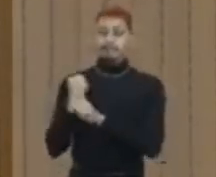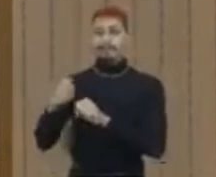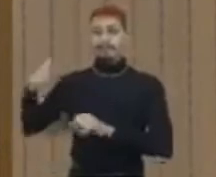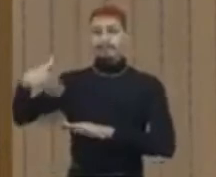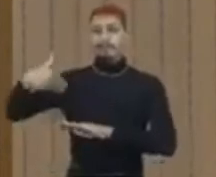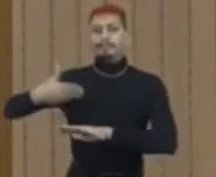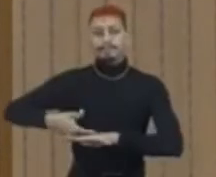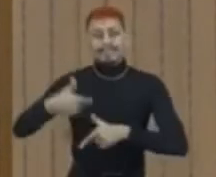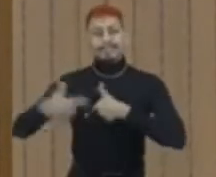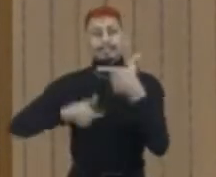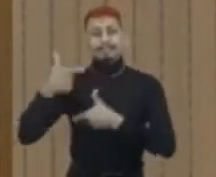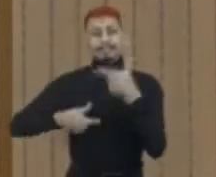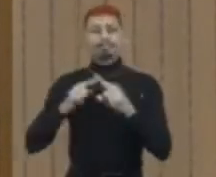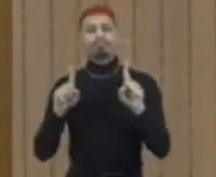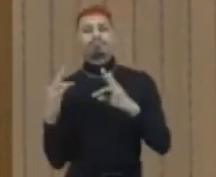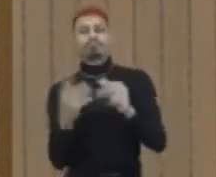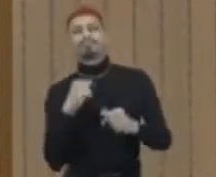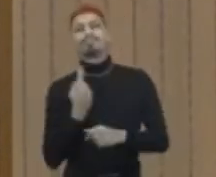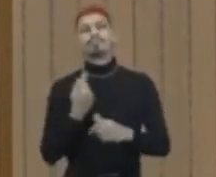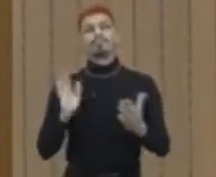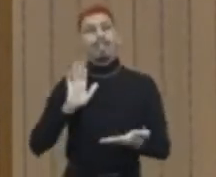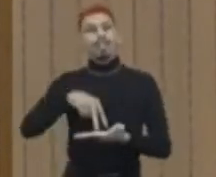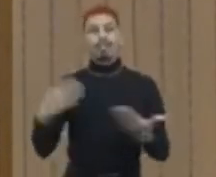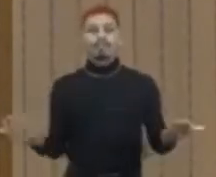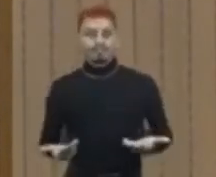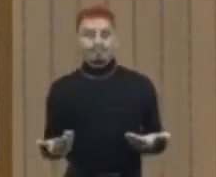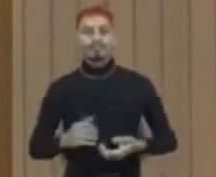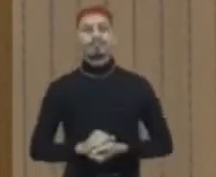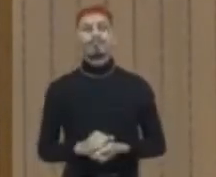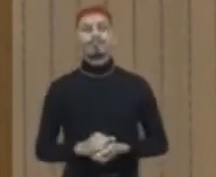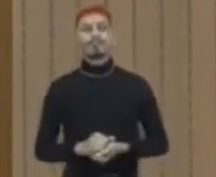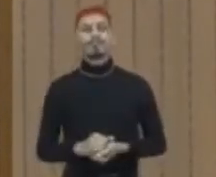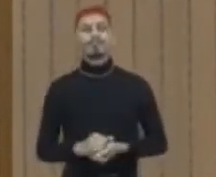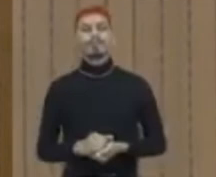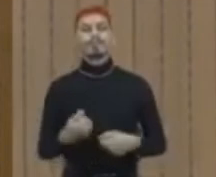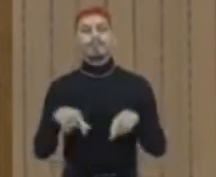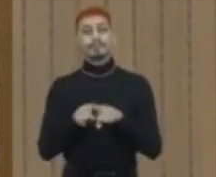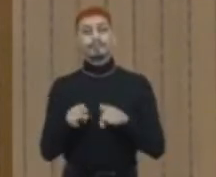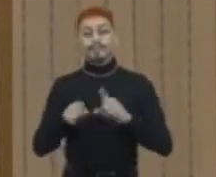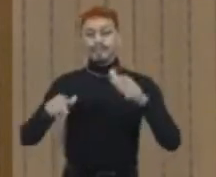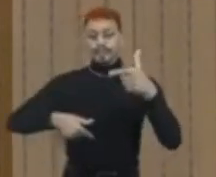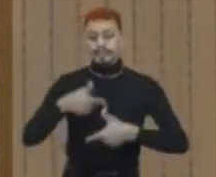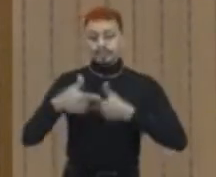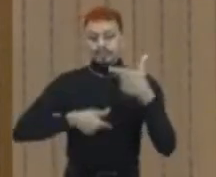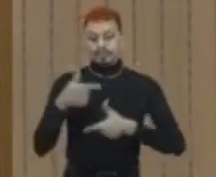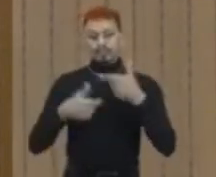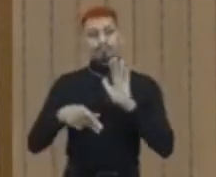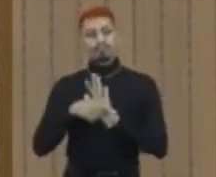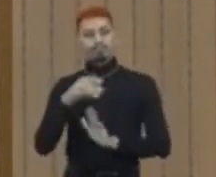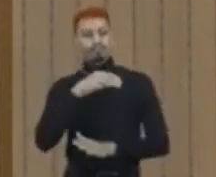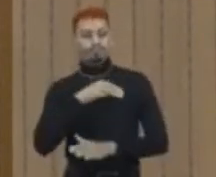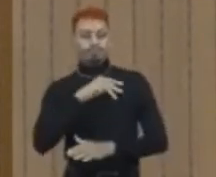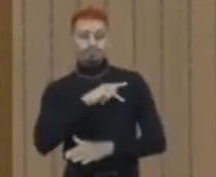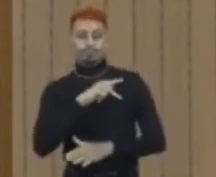uma conjuntura que nos trouxe até aqui. E esse trabalho, talvez contramajoritário do Ministério